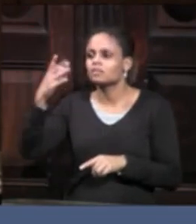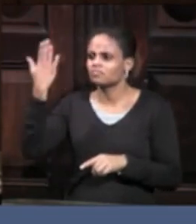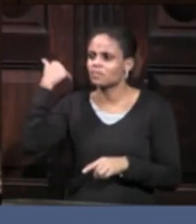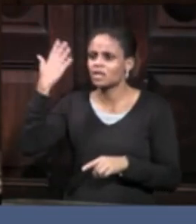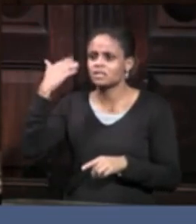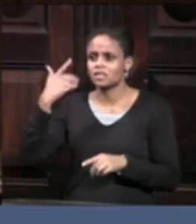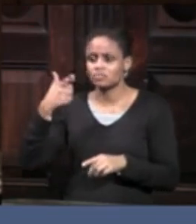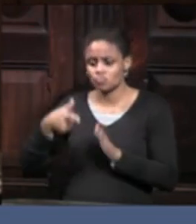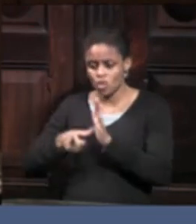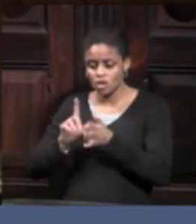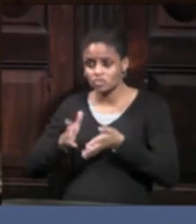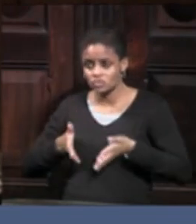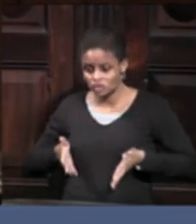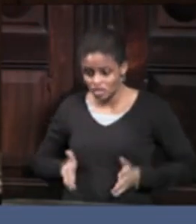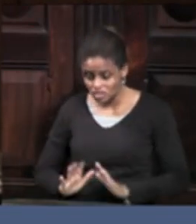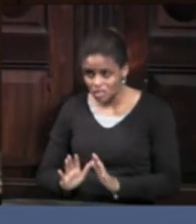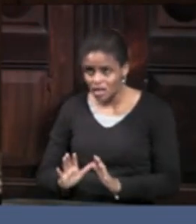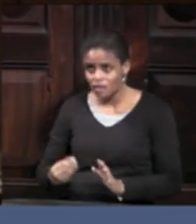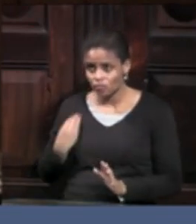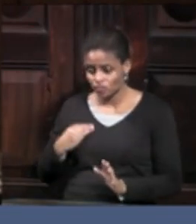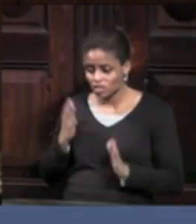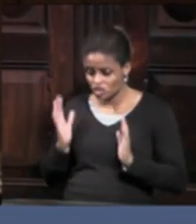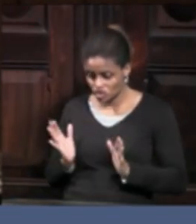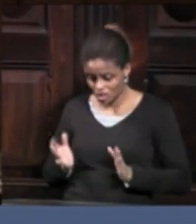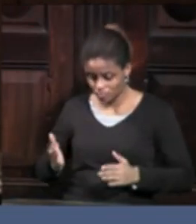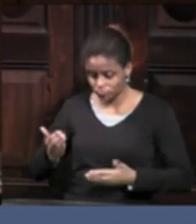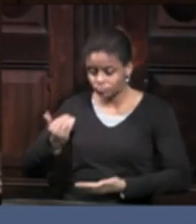e só chegaram aonde chegaram